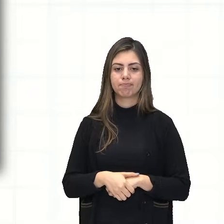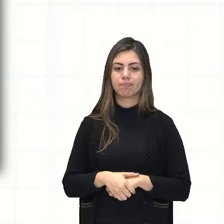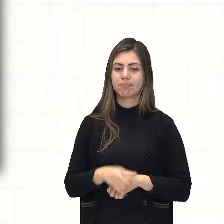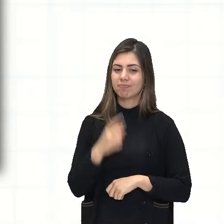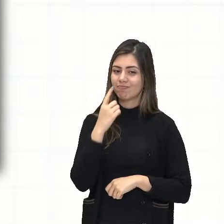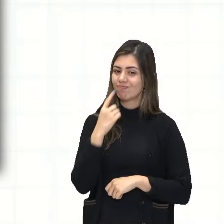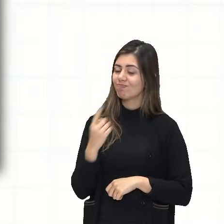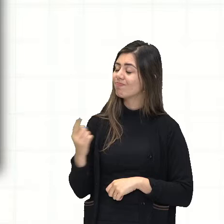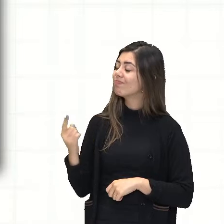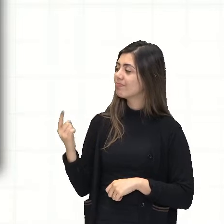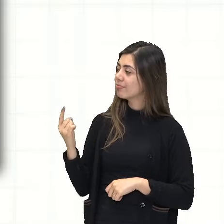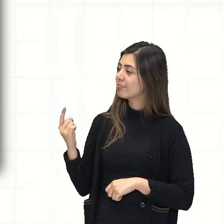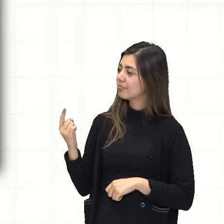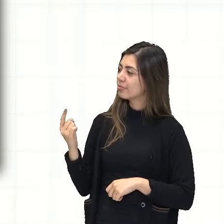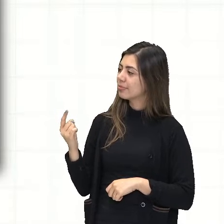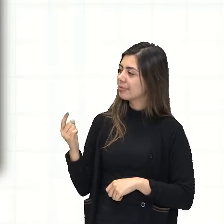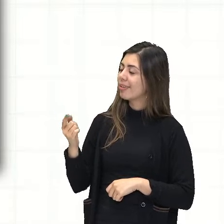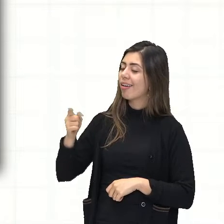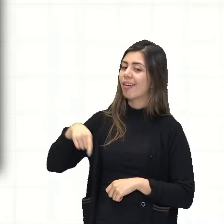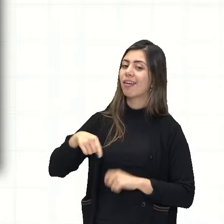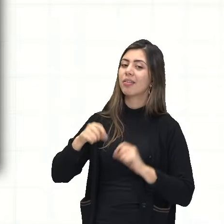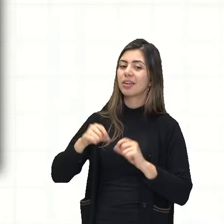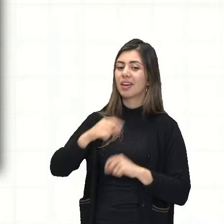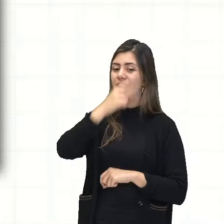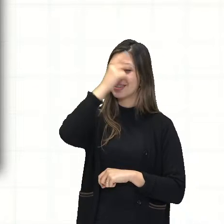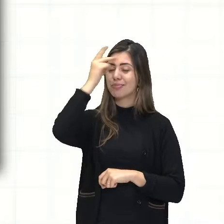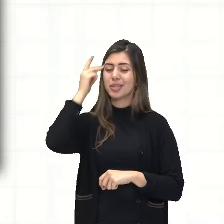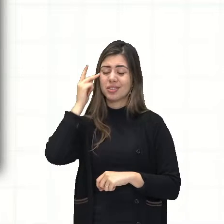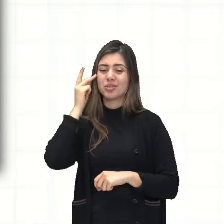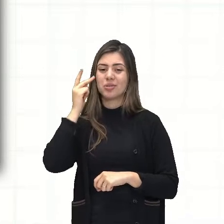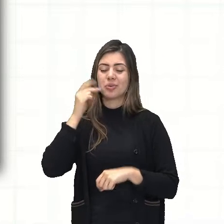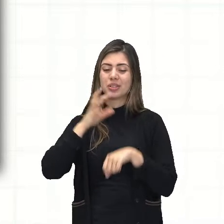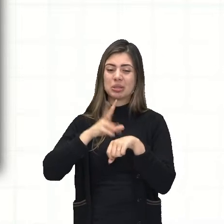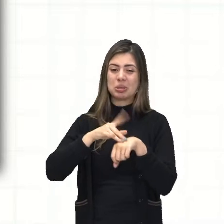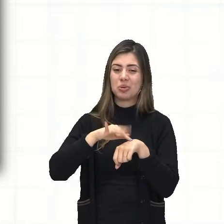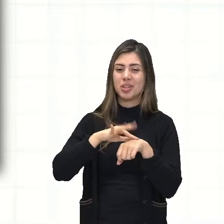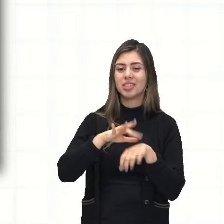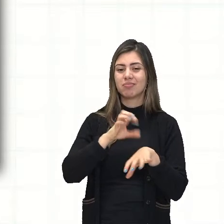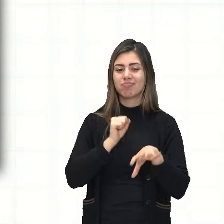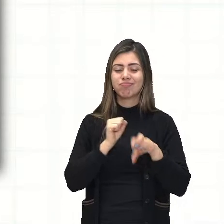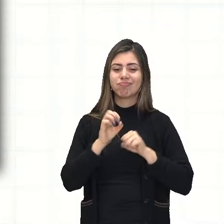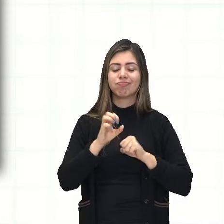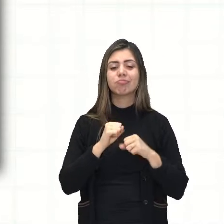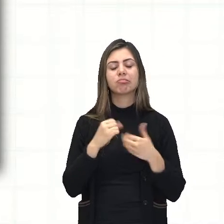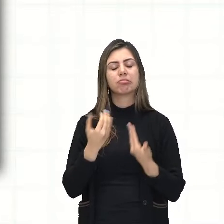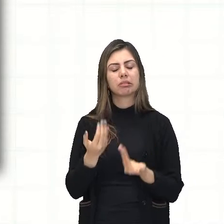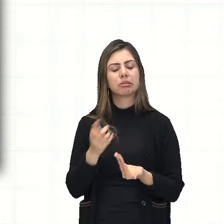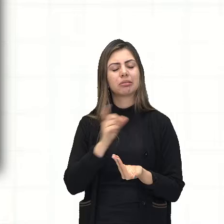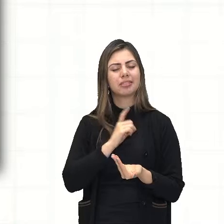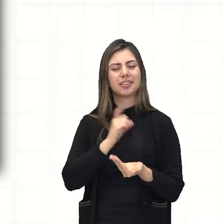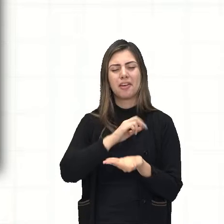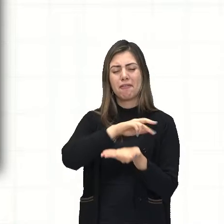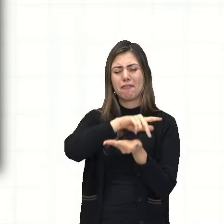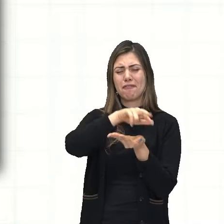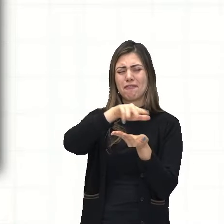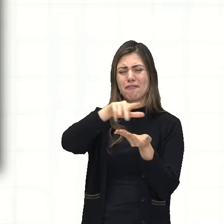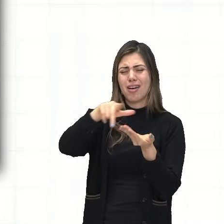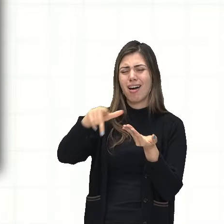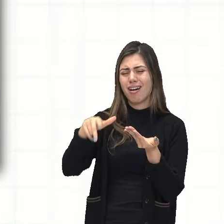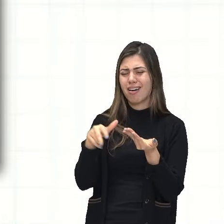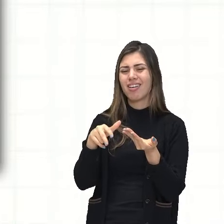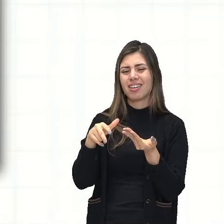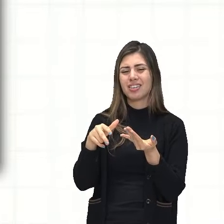também prejudicando as pessoas. Então, são inúmeras as consequências que a